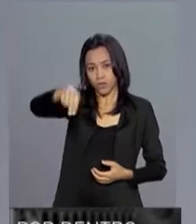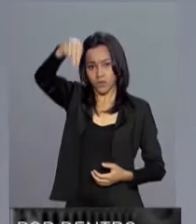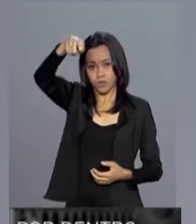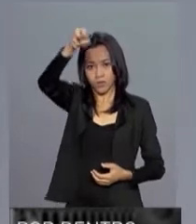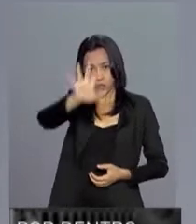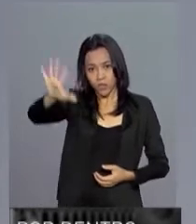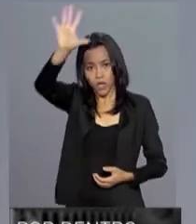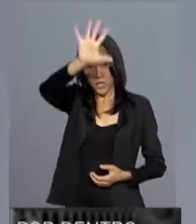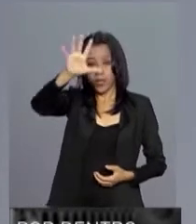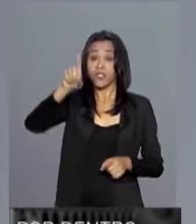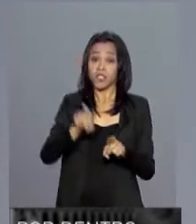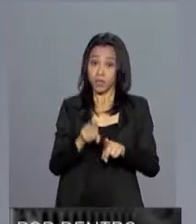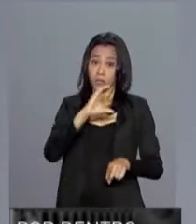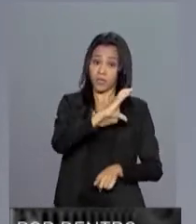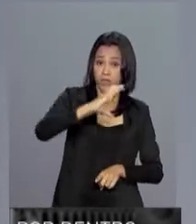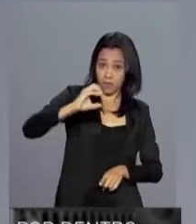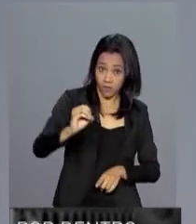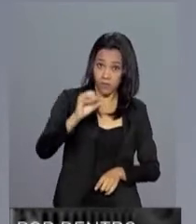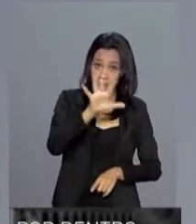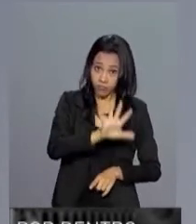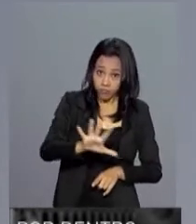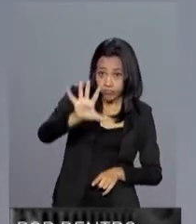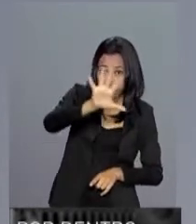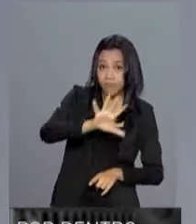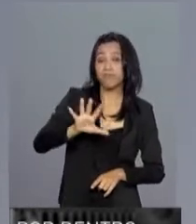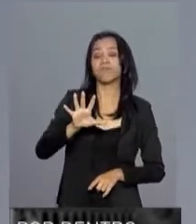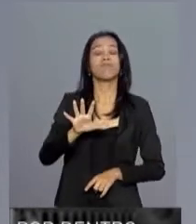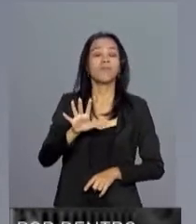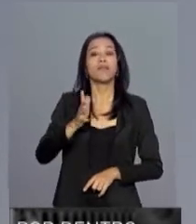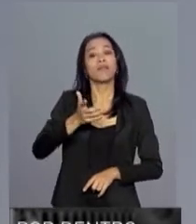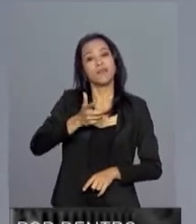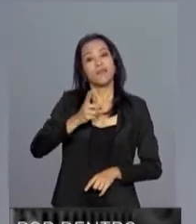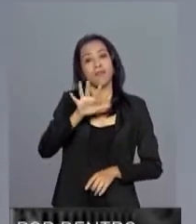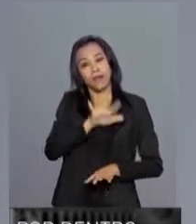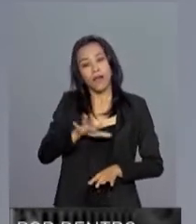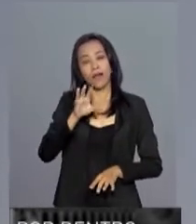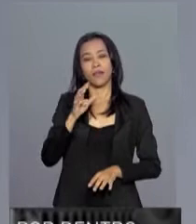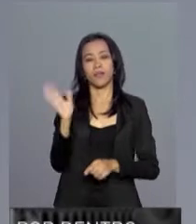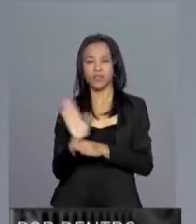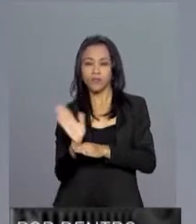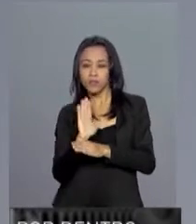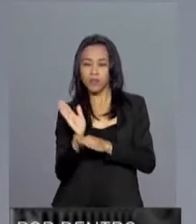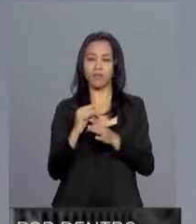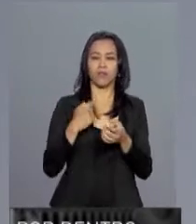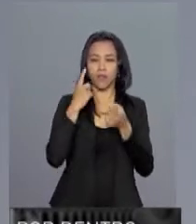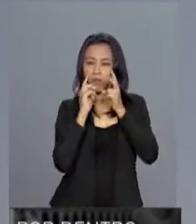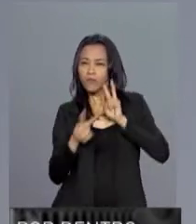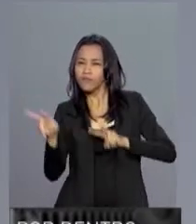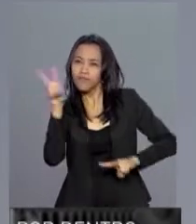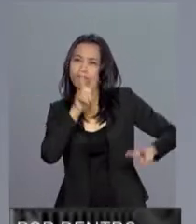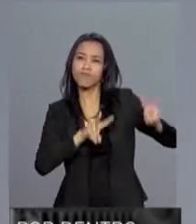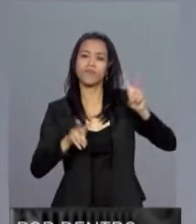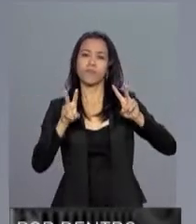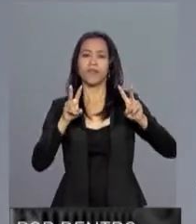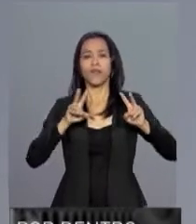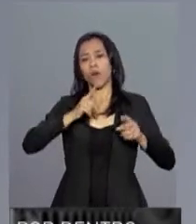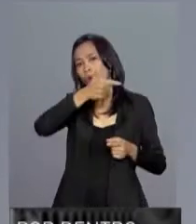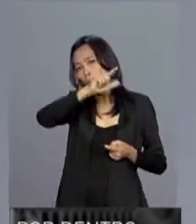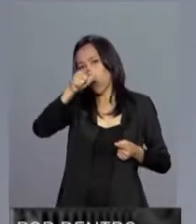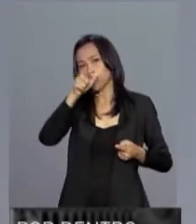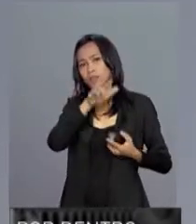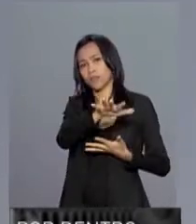centro-oeste é onde tanto no audiovisual quanto em outras áreas da cultura temos